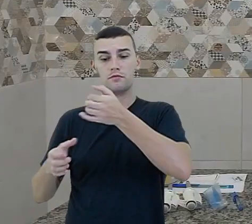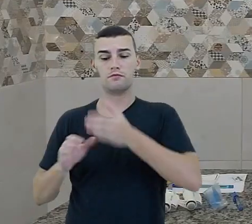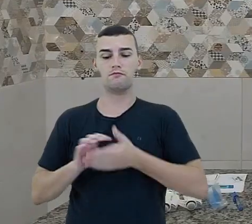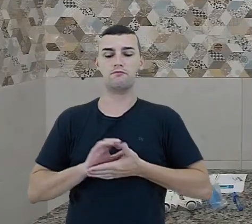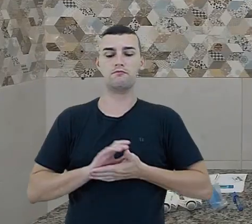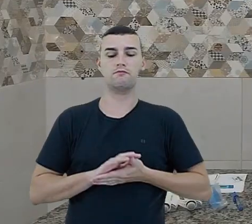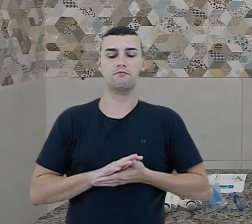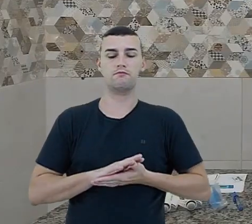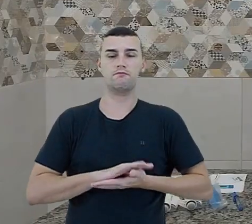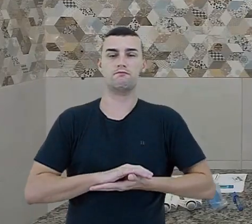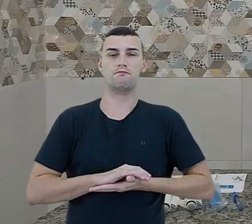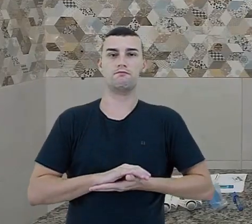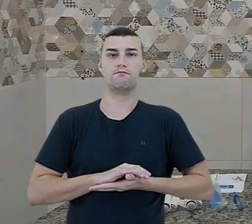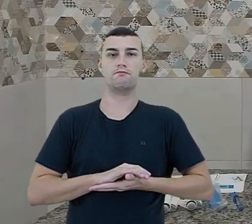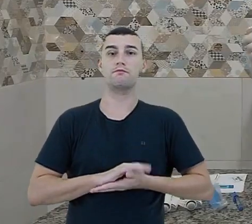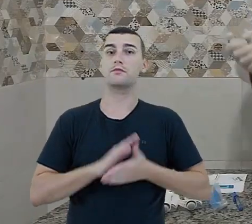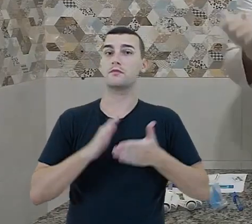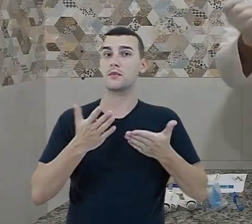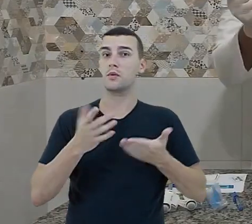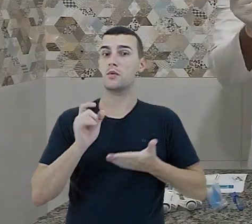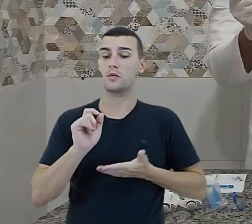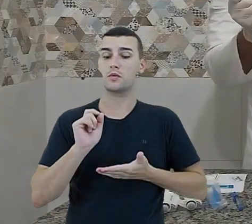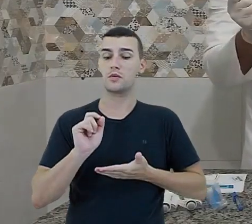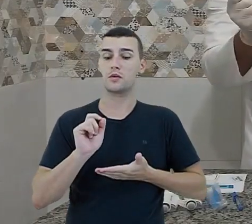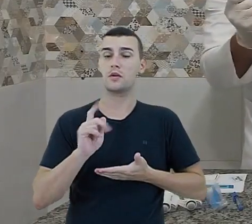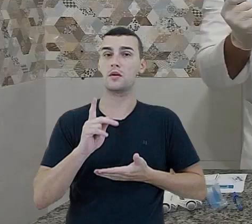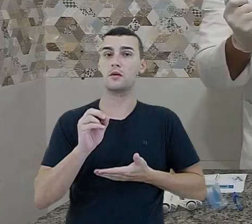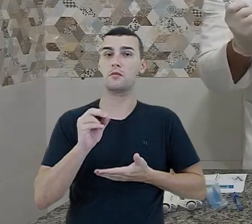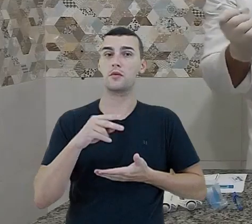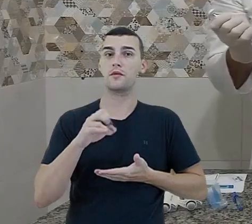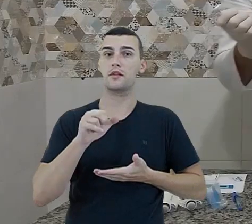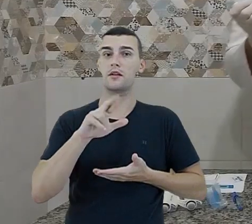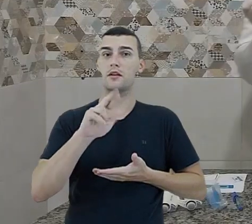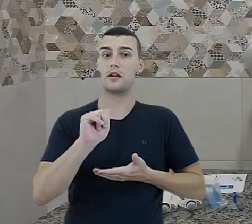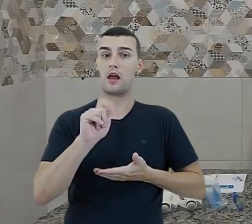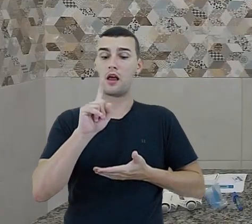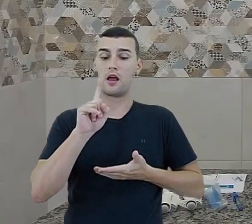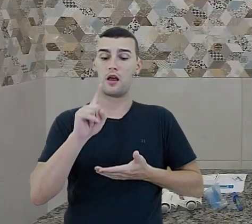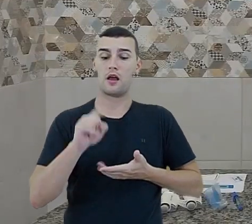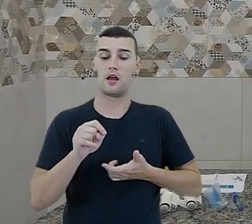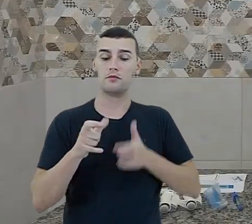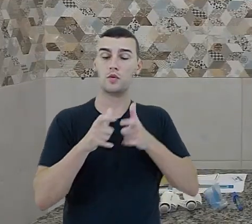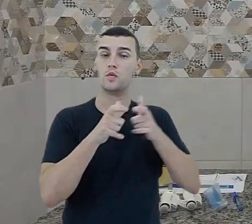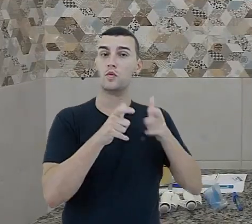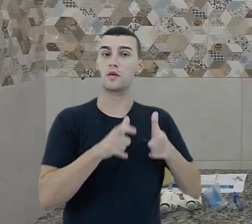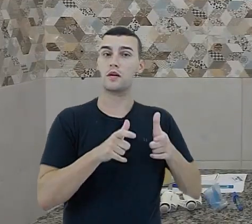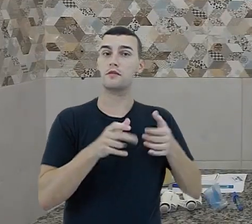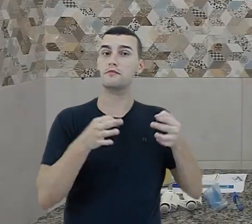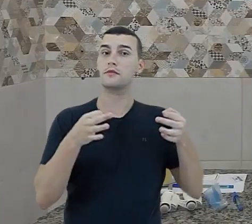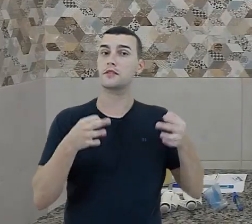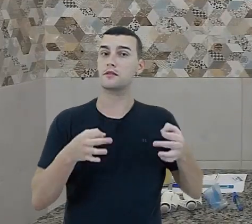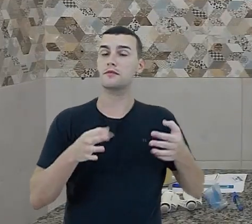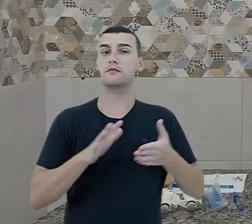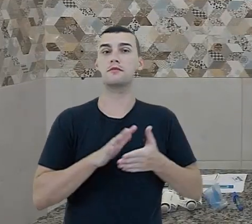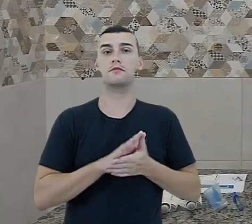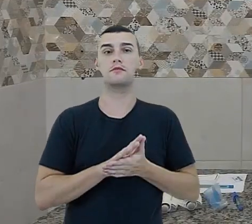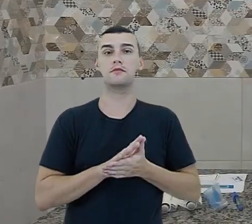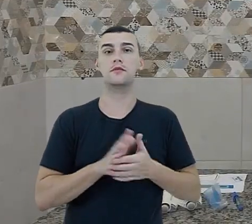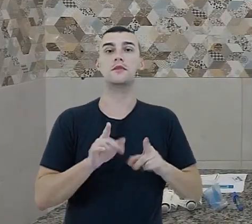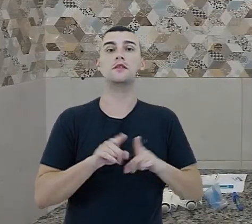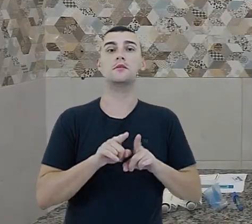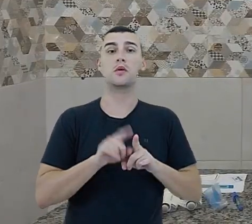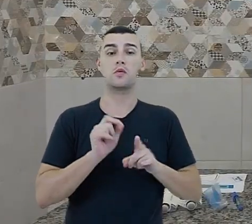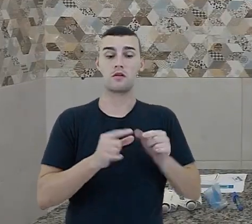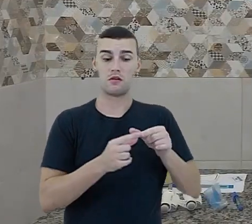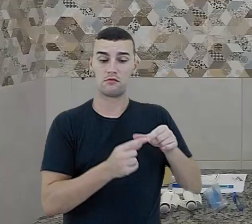recipiente. Nós vamos agora, lembrando que o descarte da ponteira deve ser num container apropriado, tá? E essa ponteira, de